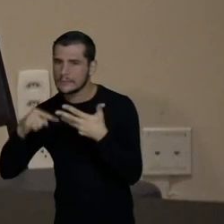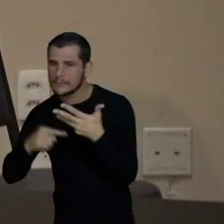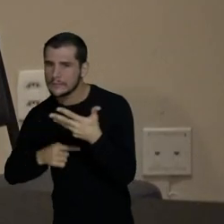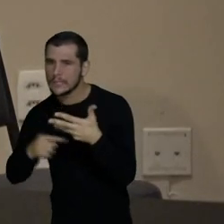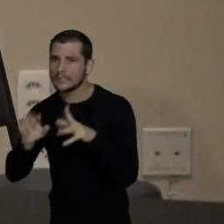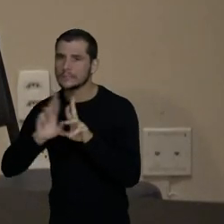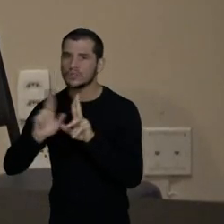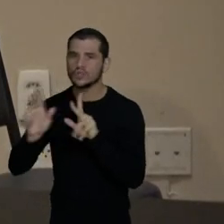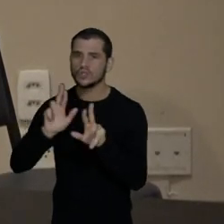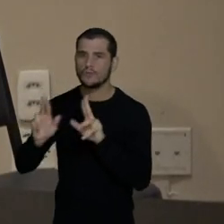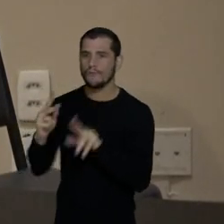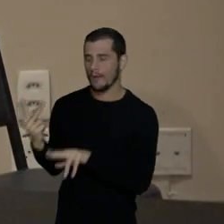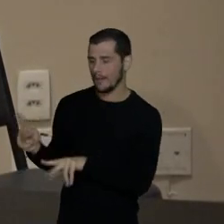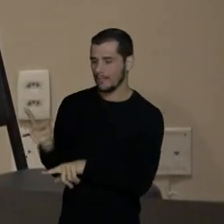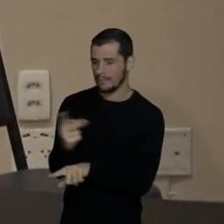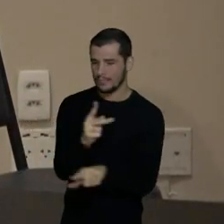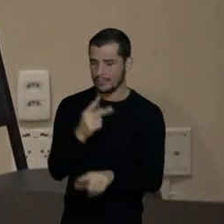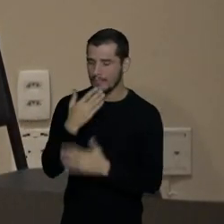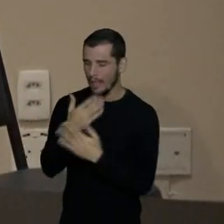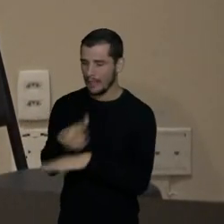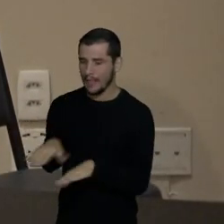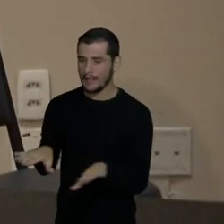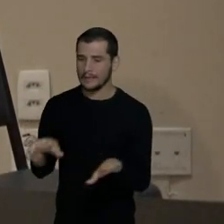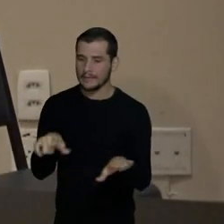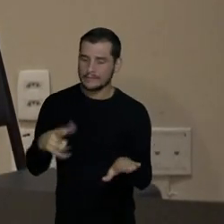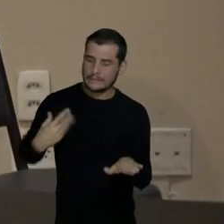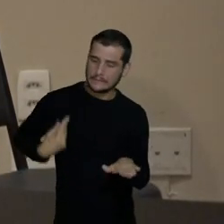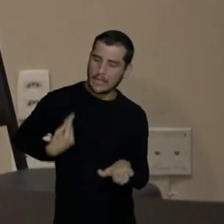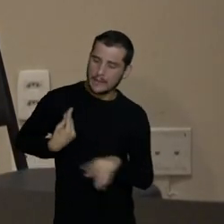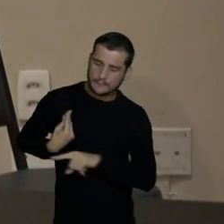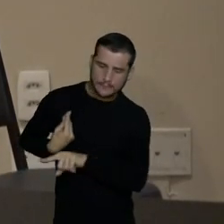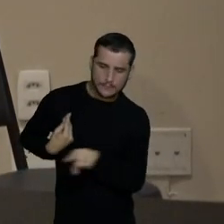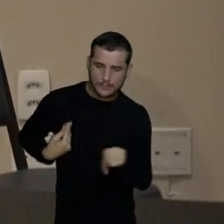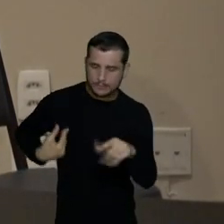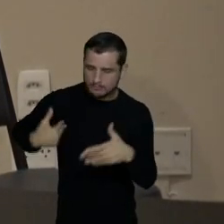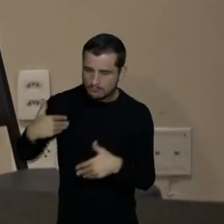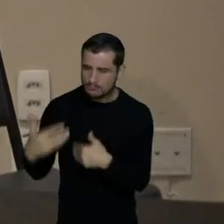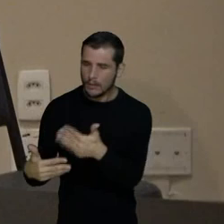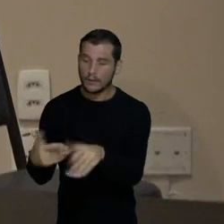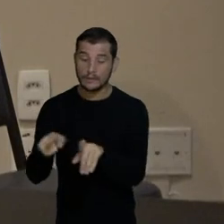diferença na vida delas que norteie a prática do